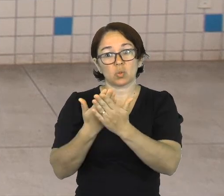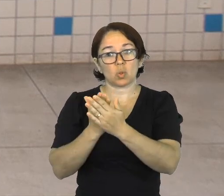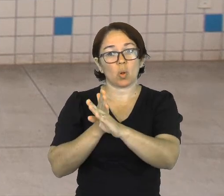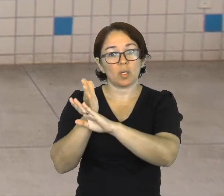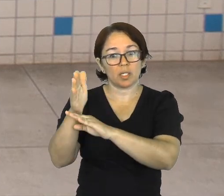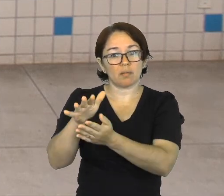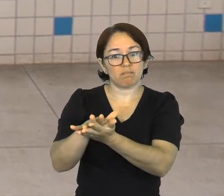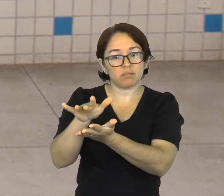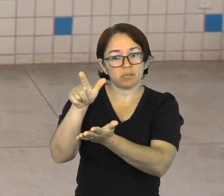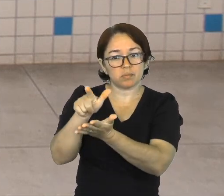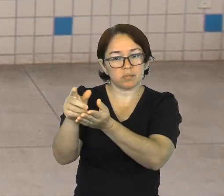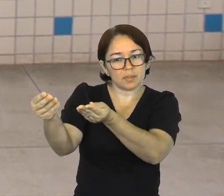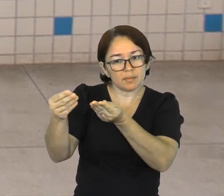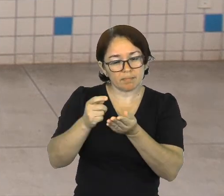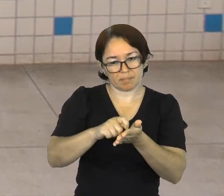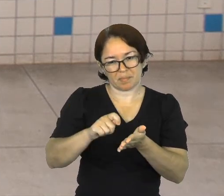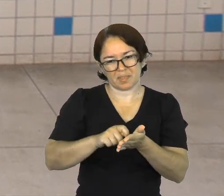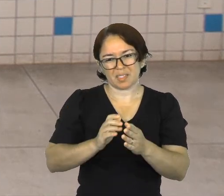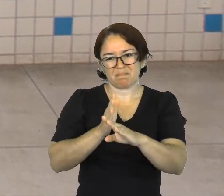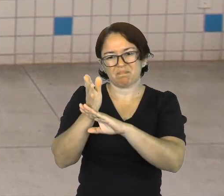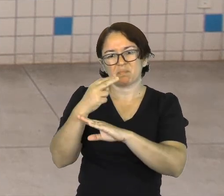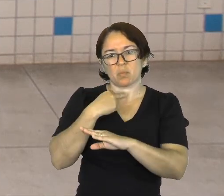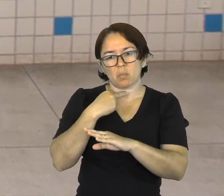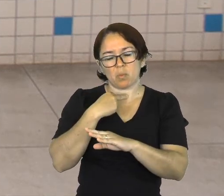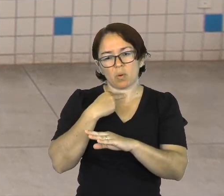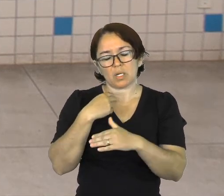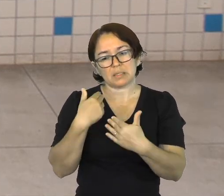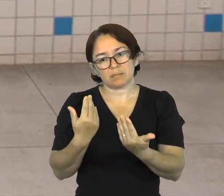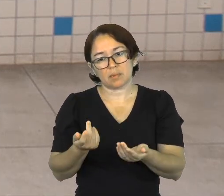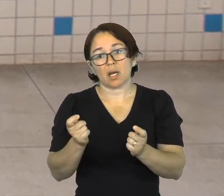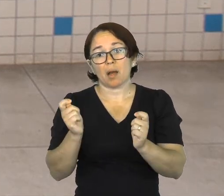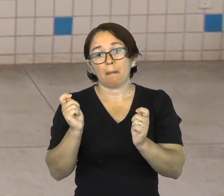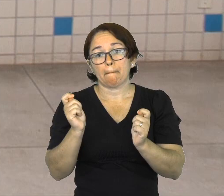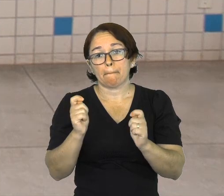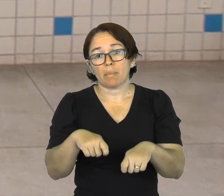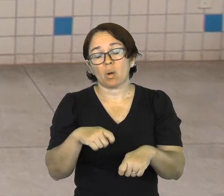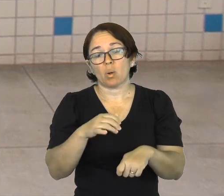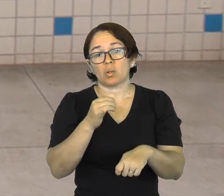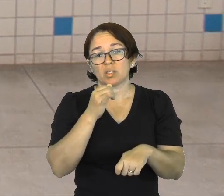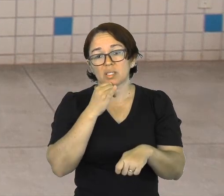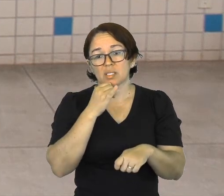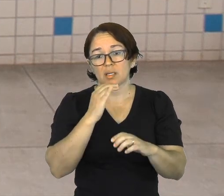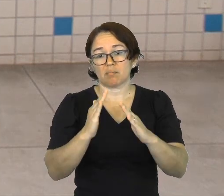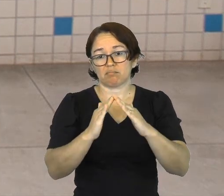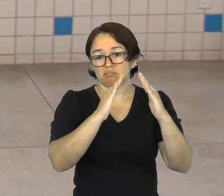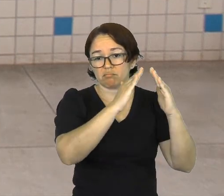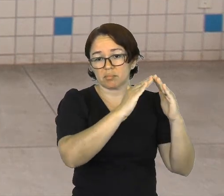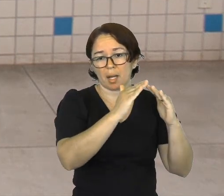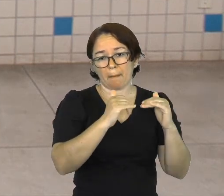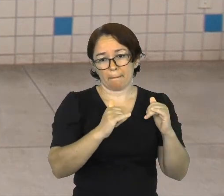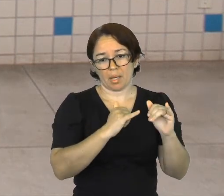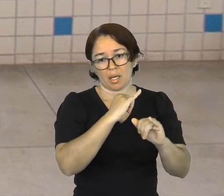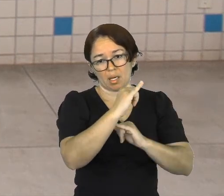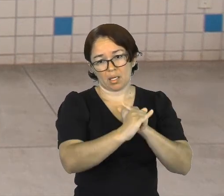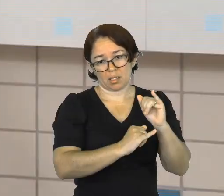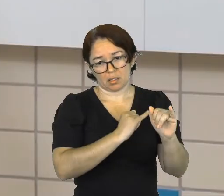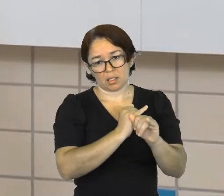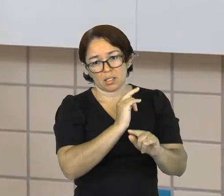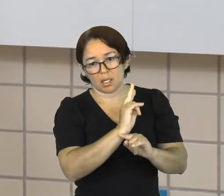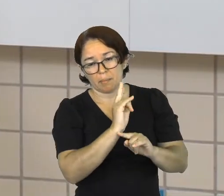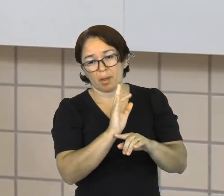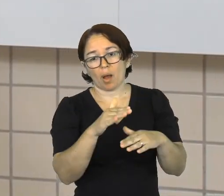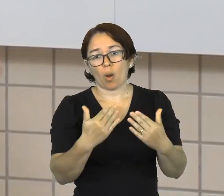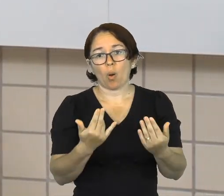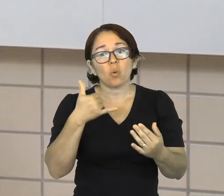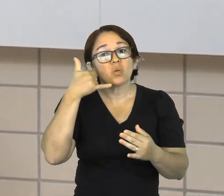escola, procure a casa de alguém, até para os dados móveis ali do celular você consegue responder as atividades, tá bom?